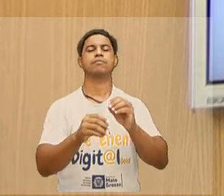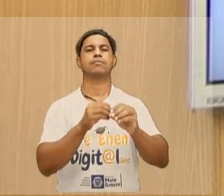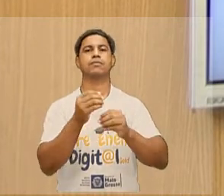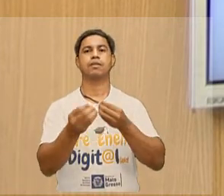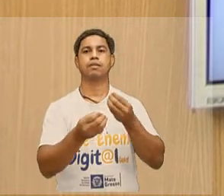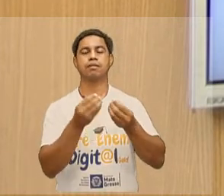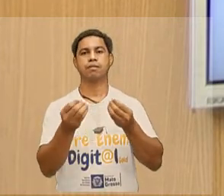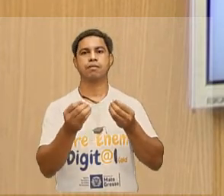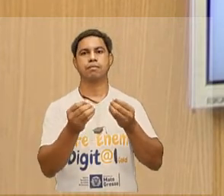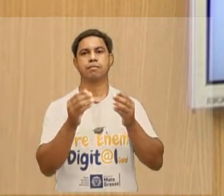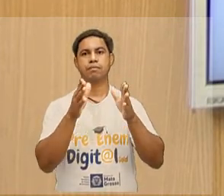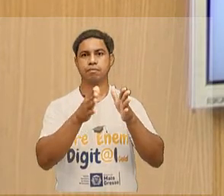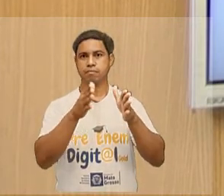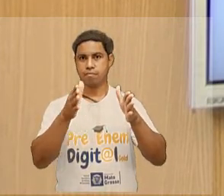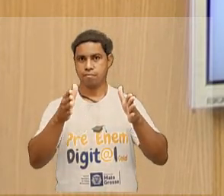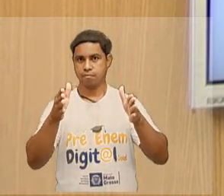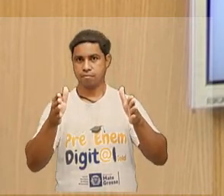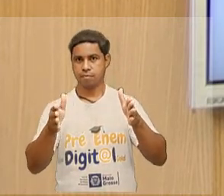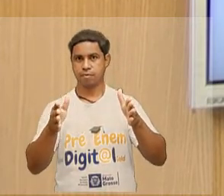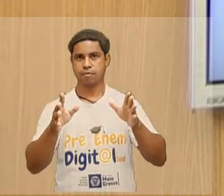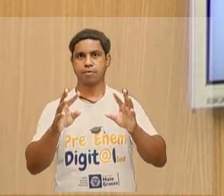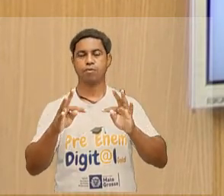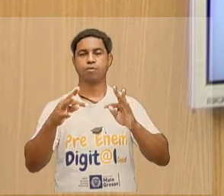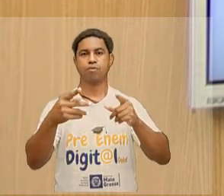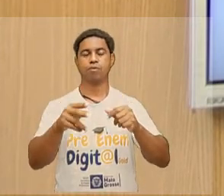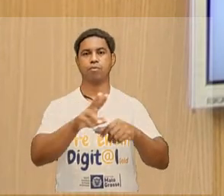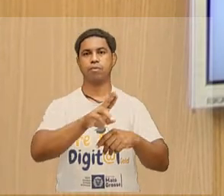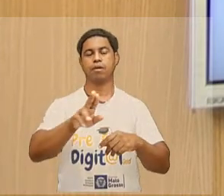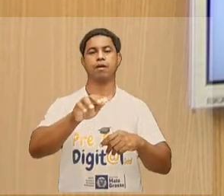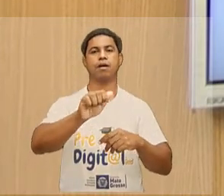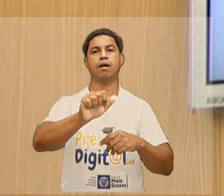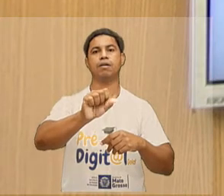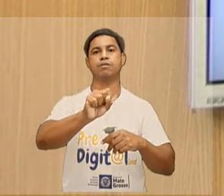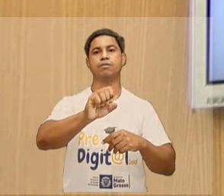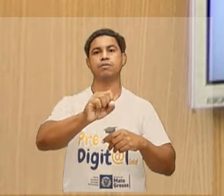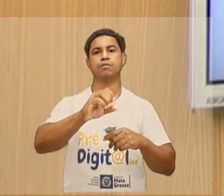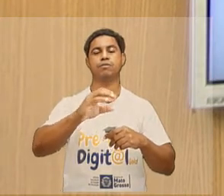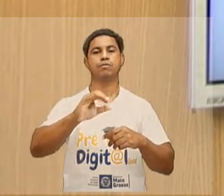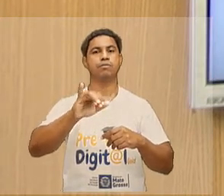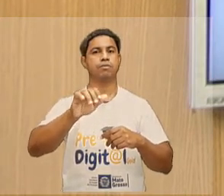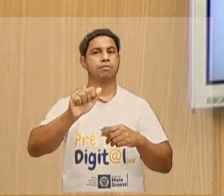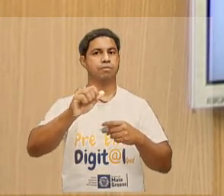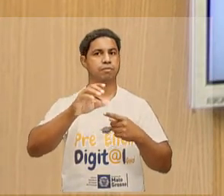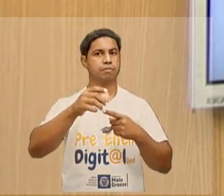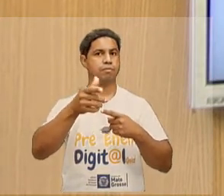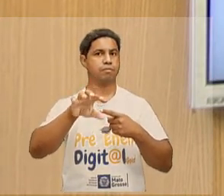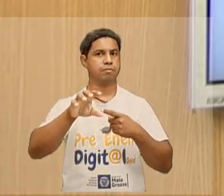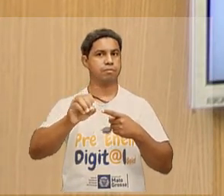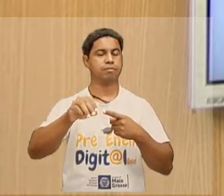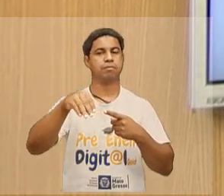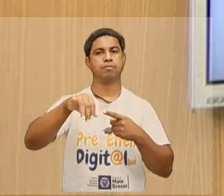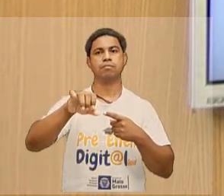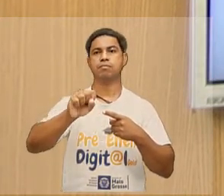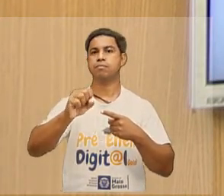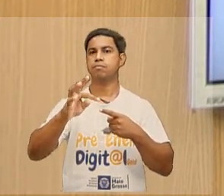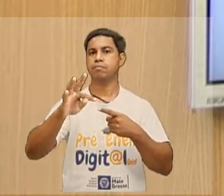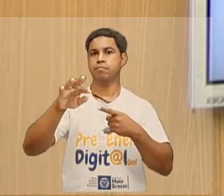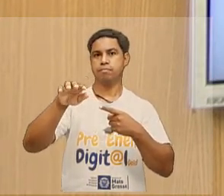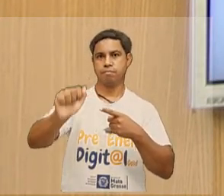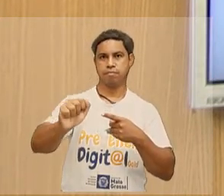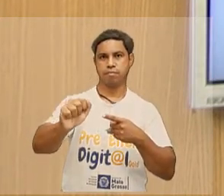em paralelo, eu tenho uma associação chamada associação mista. E aí é muito mais complexo. Recomendações do